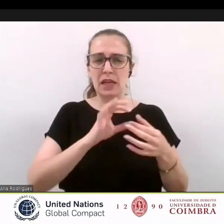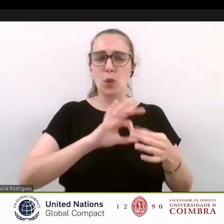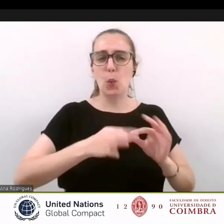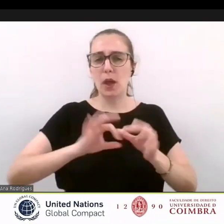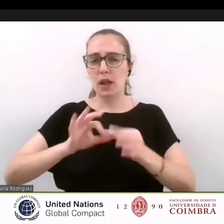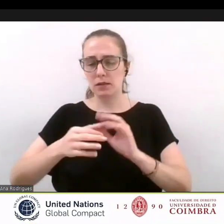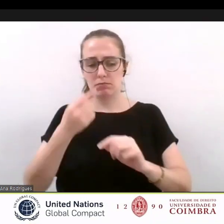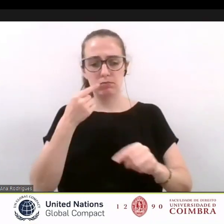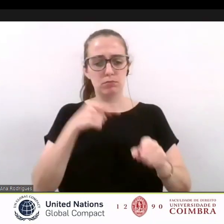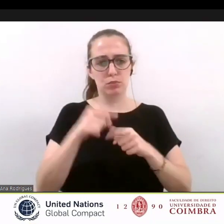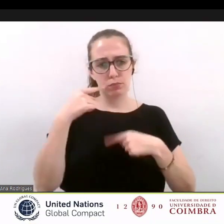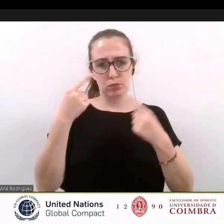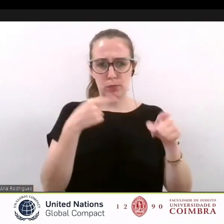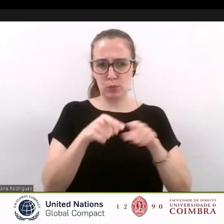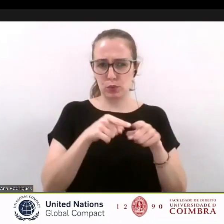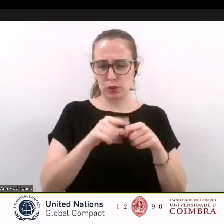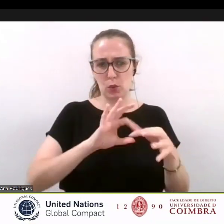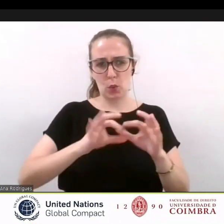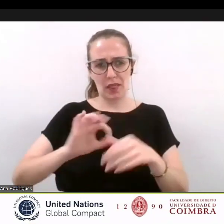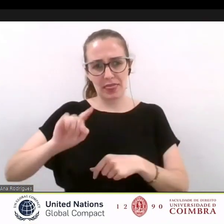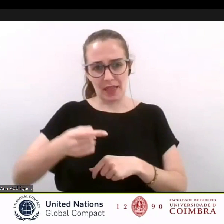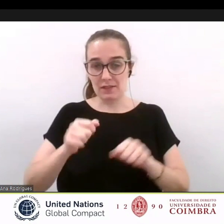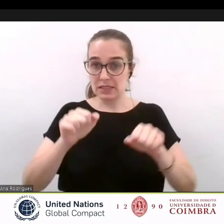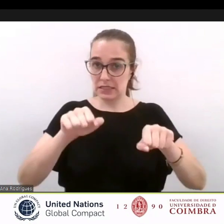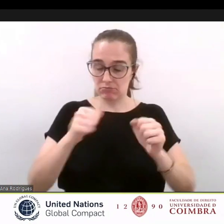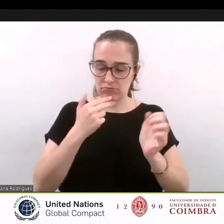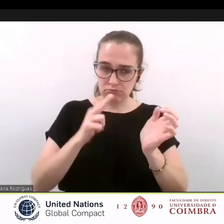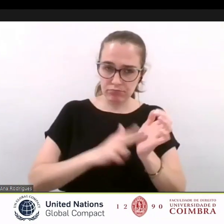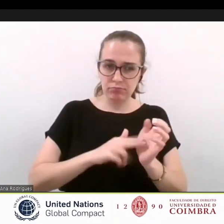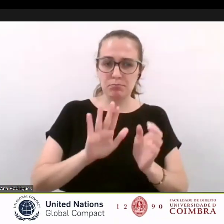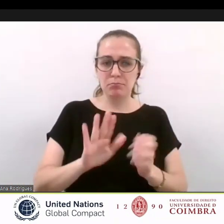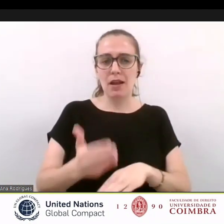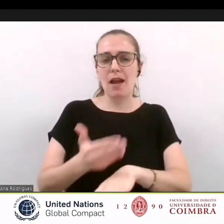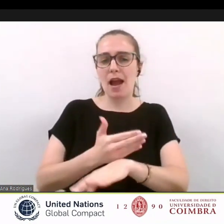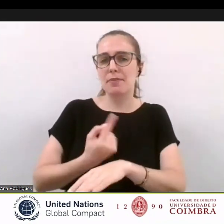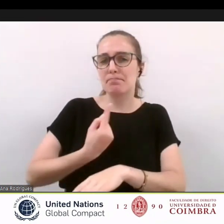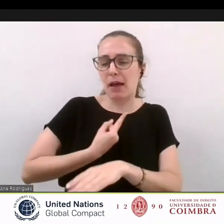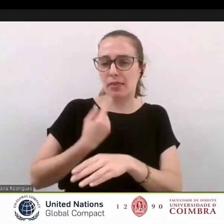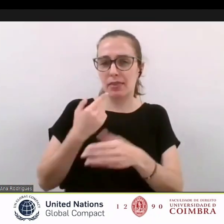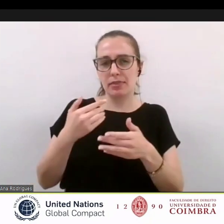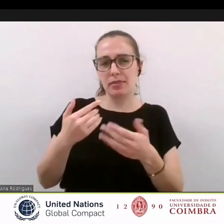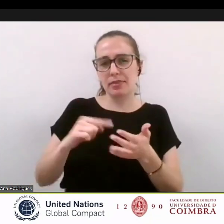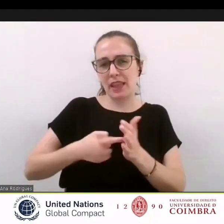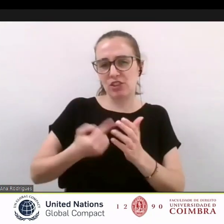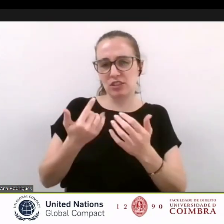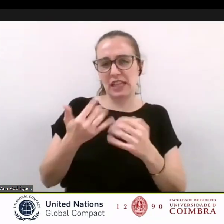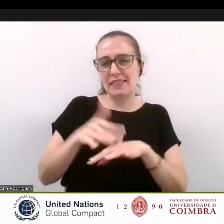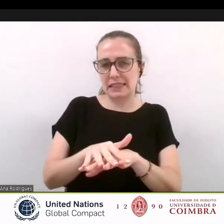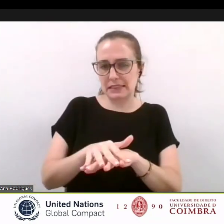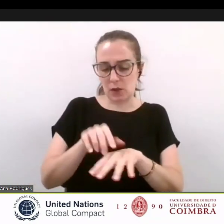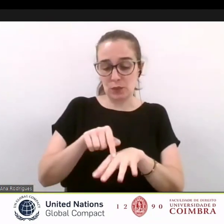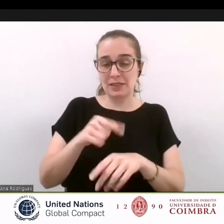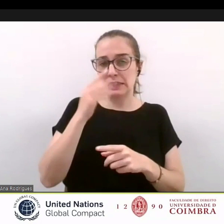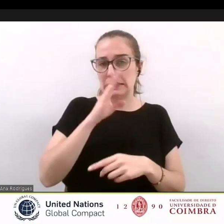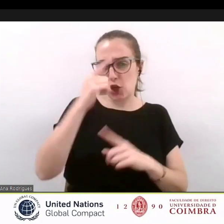políticas públicas passa por um teste de integração de cada um dos objetivos